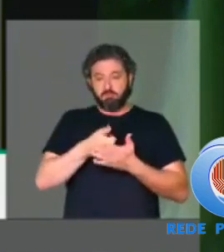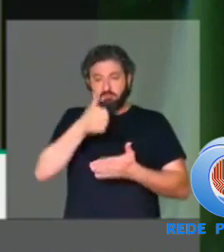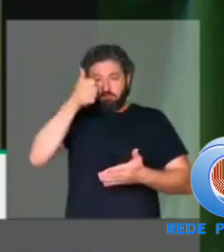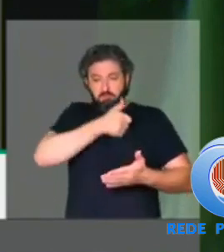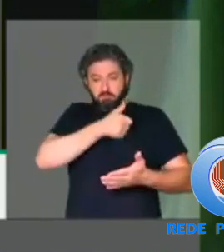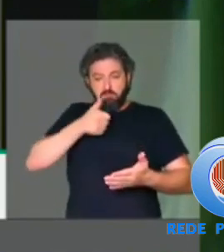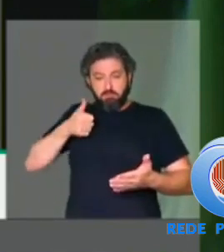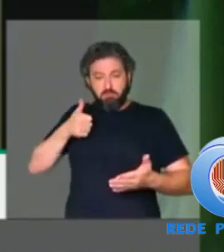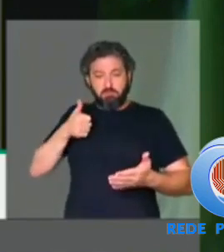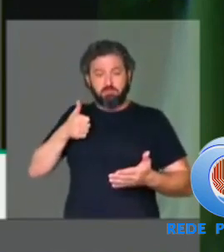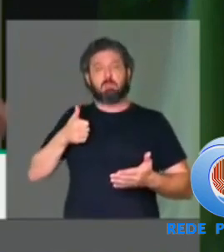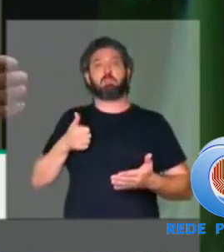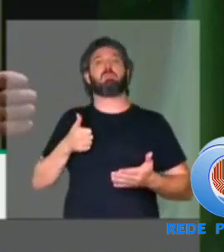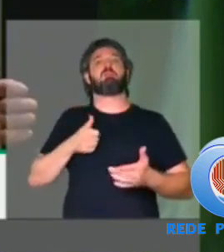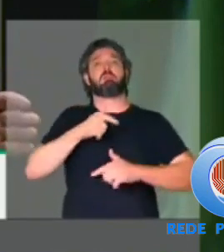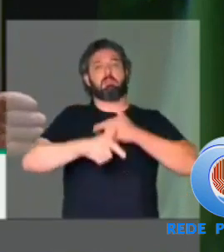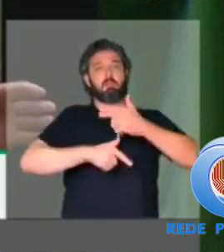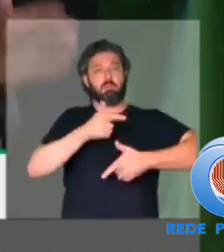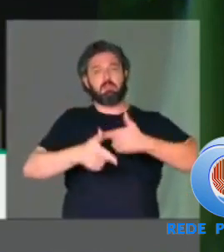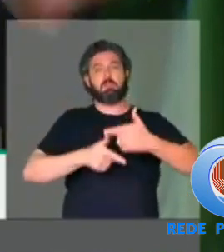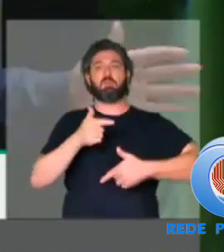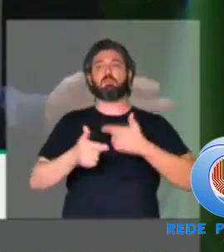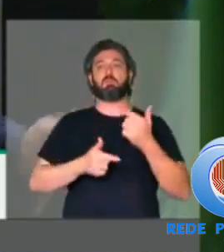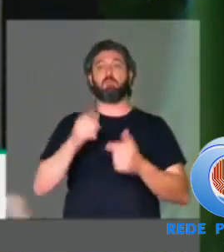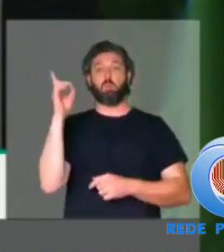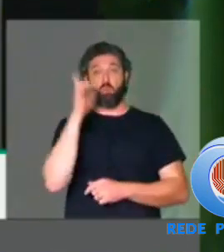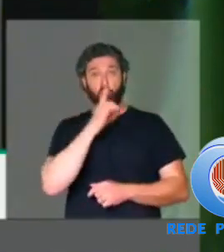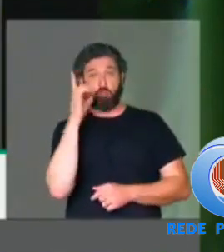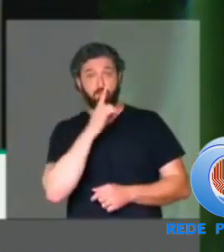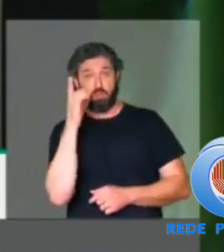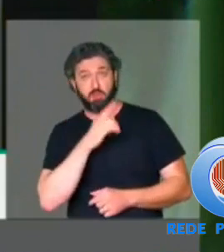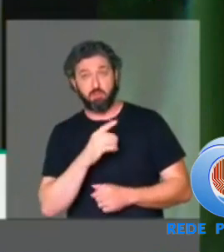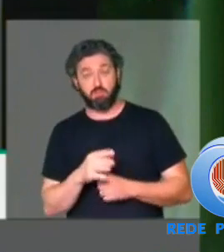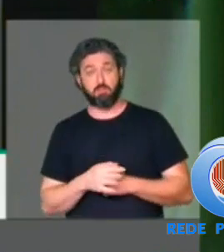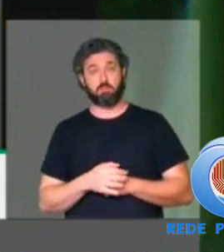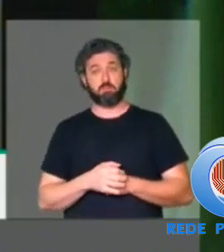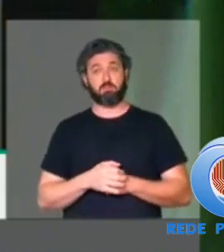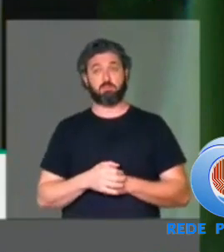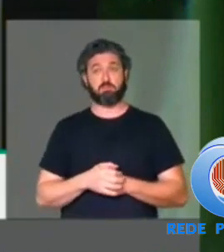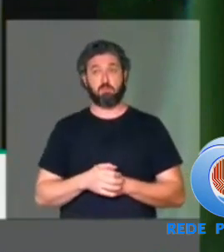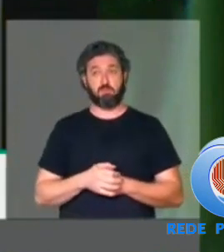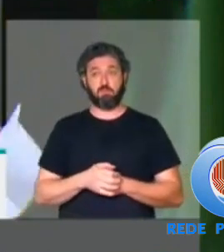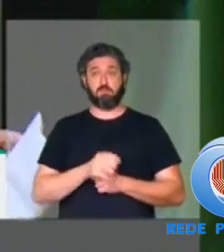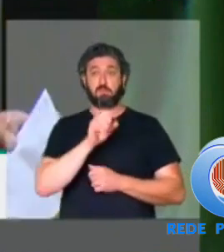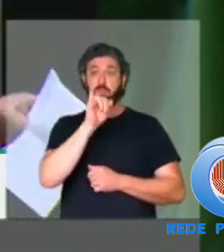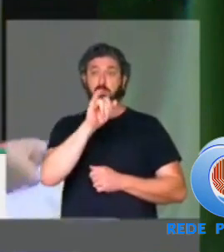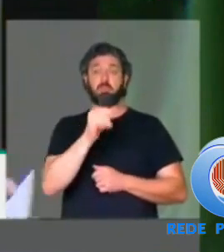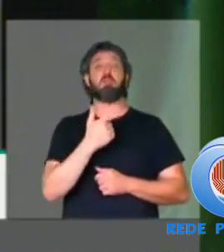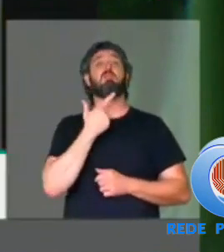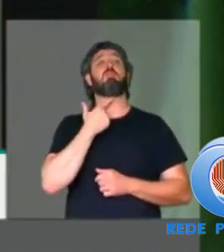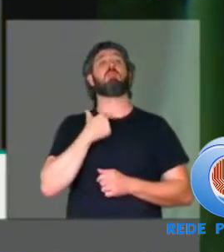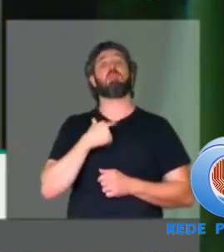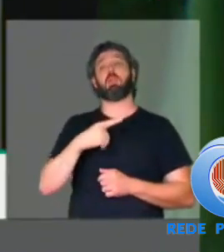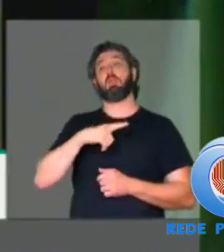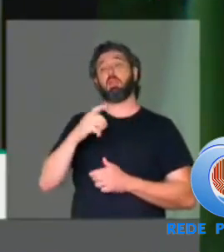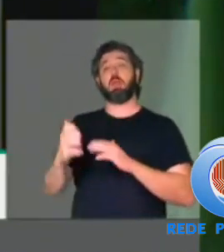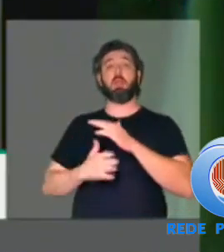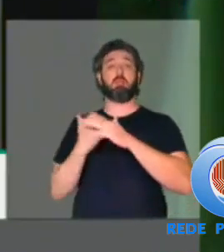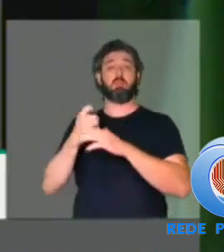obrigado a trabalhar aos domingos, se essa for a